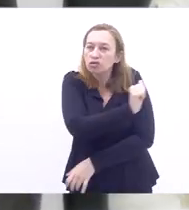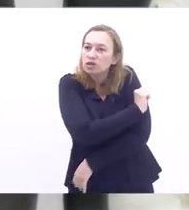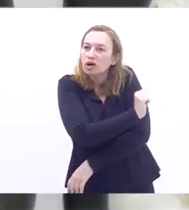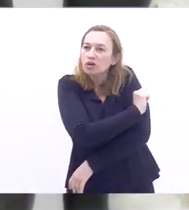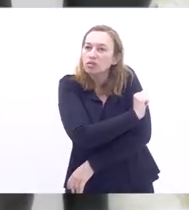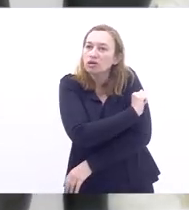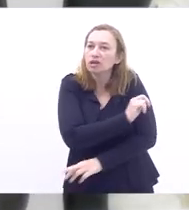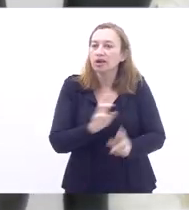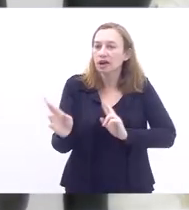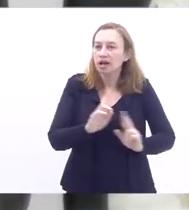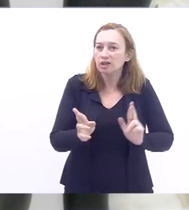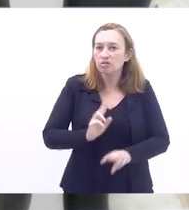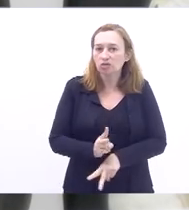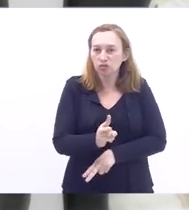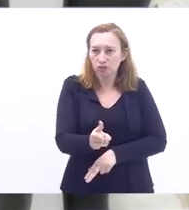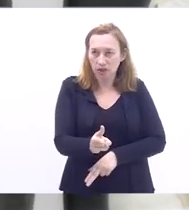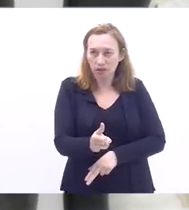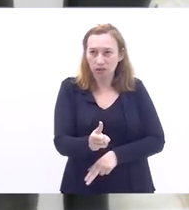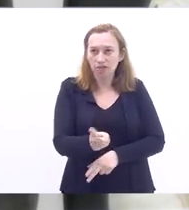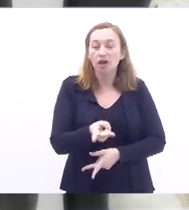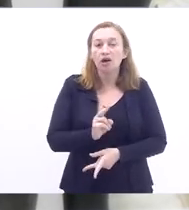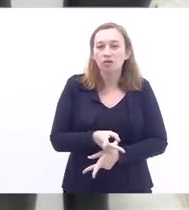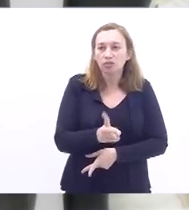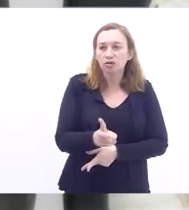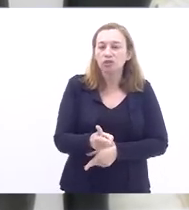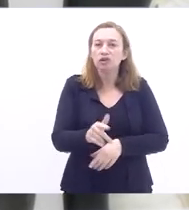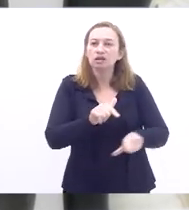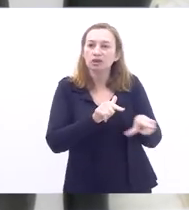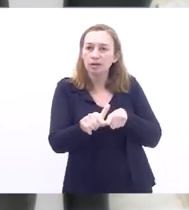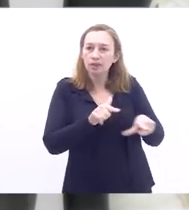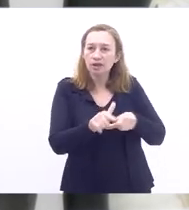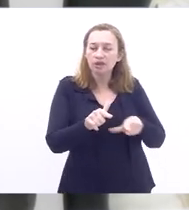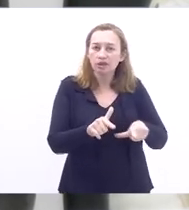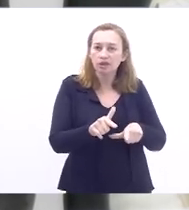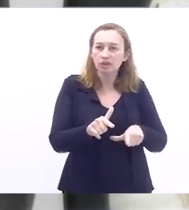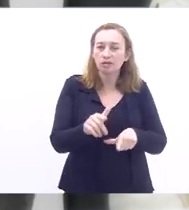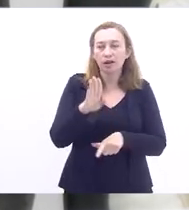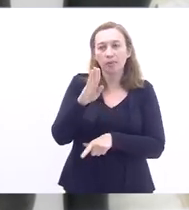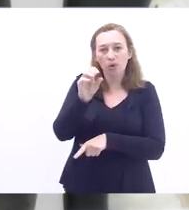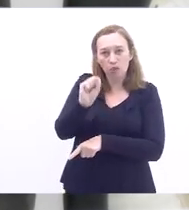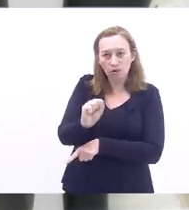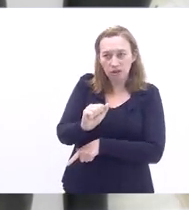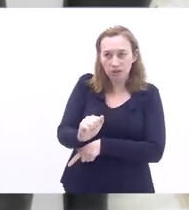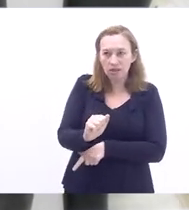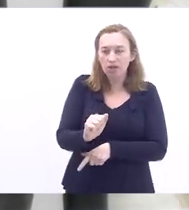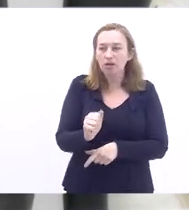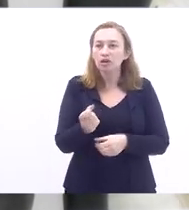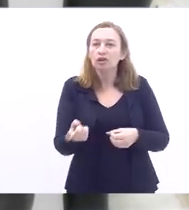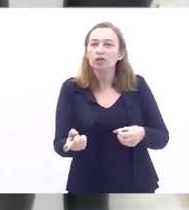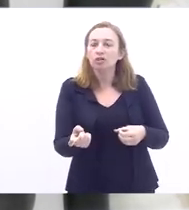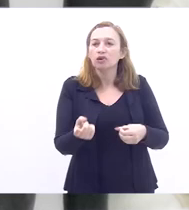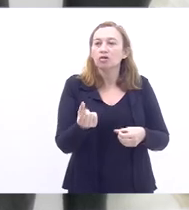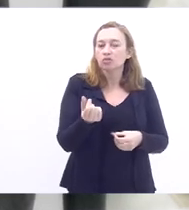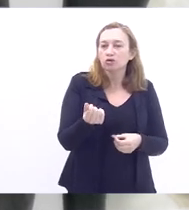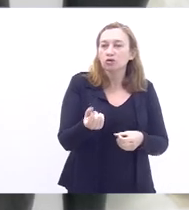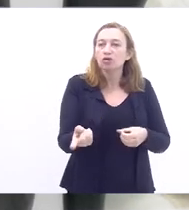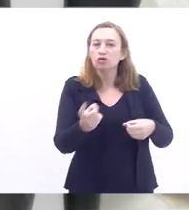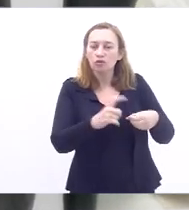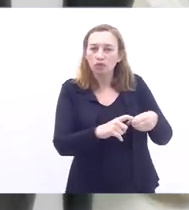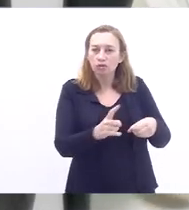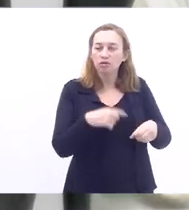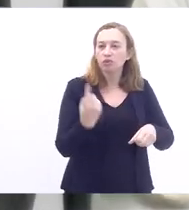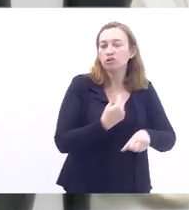em relação à permanência é permanência trabalhamos para aumento das bolsas-auxílio retorno para o nosso estudante